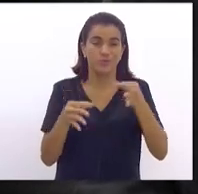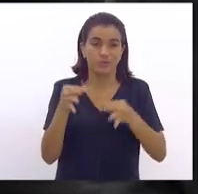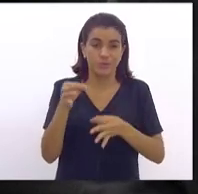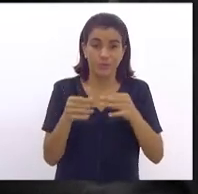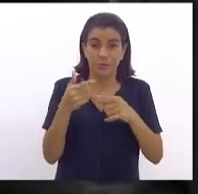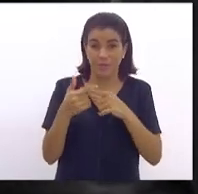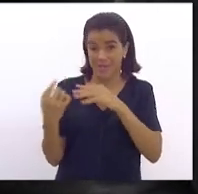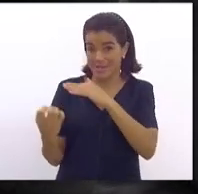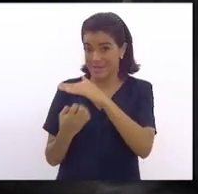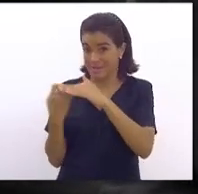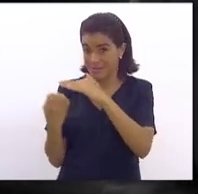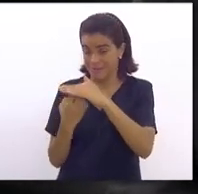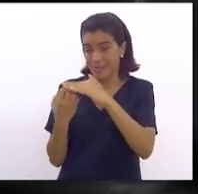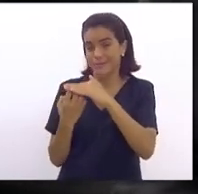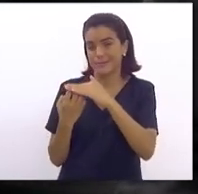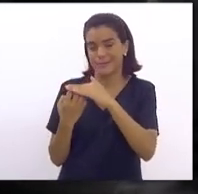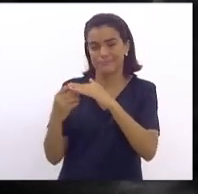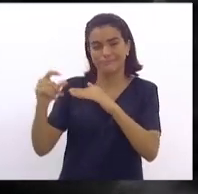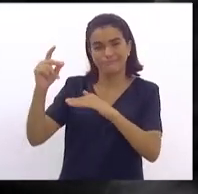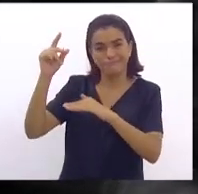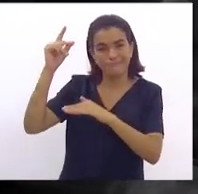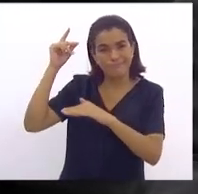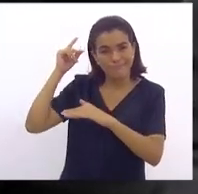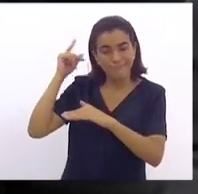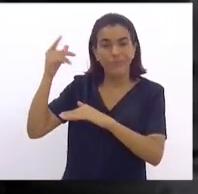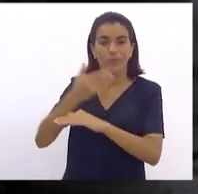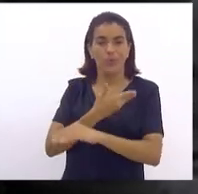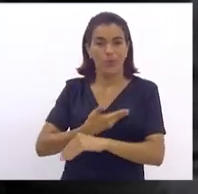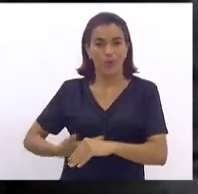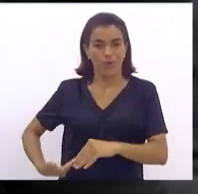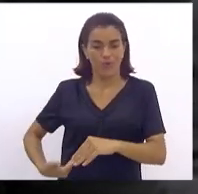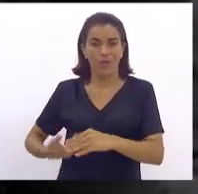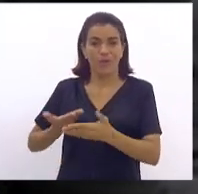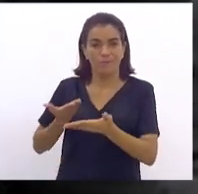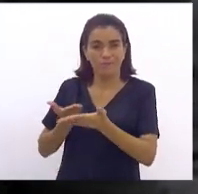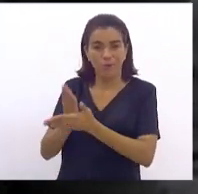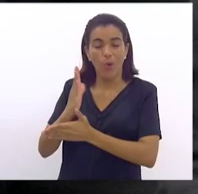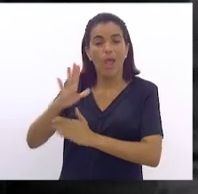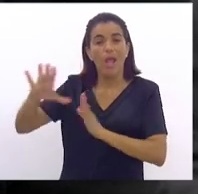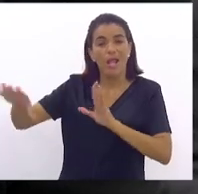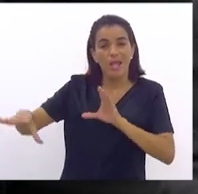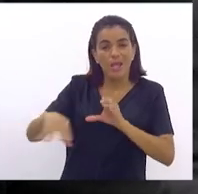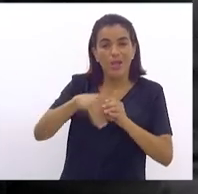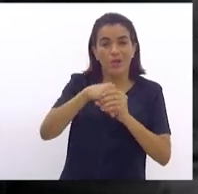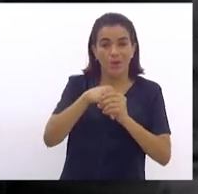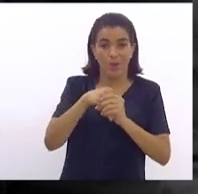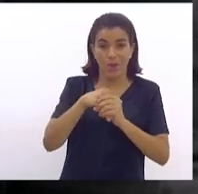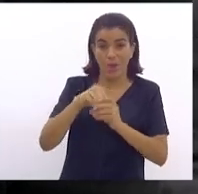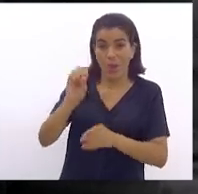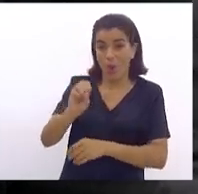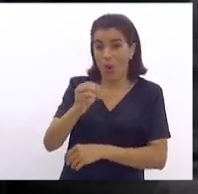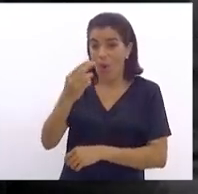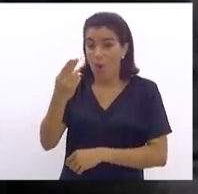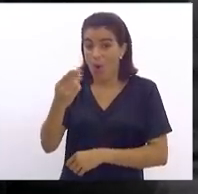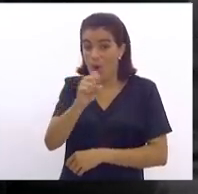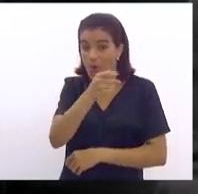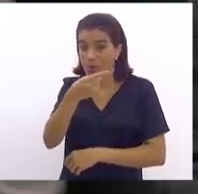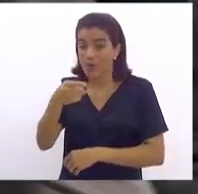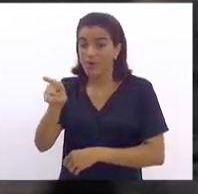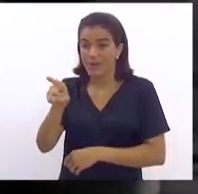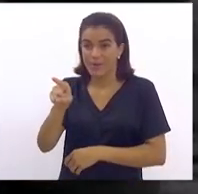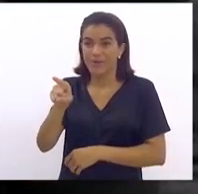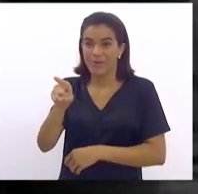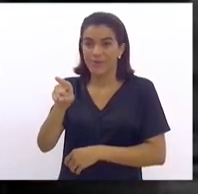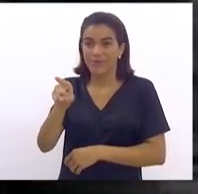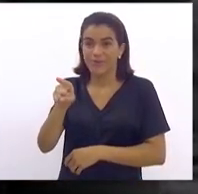o governo, quando foi regulamentar a matéria, ele incluiu na expressão ou não os estabelecimentos que